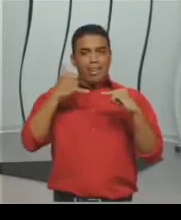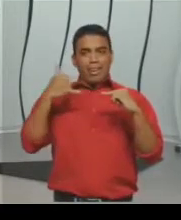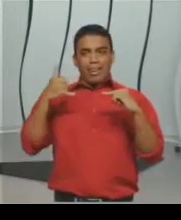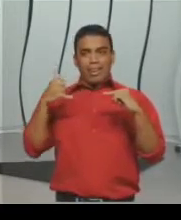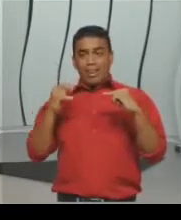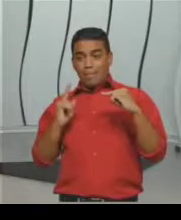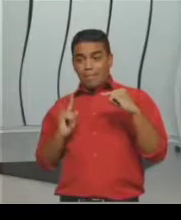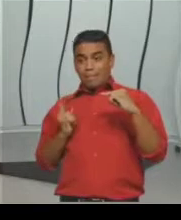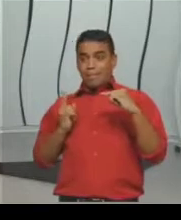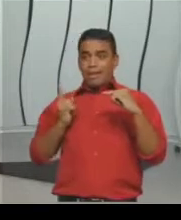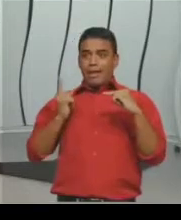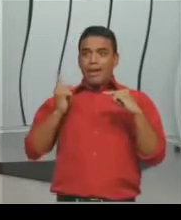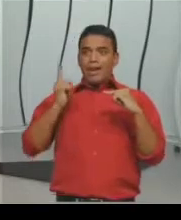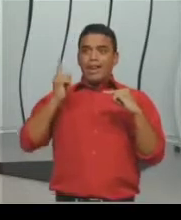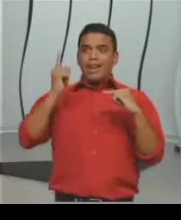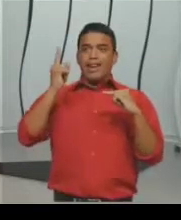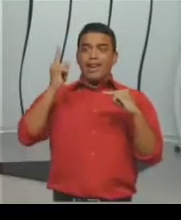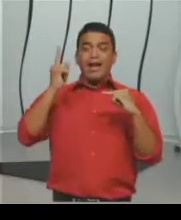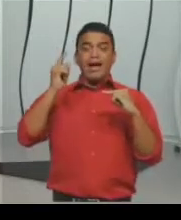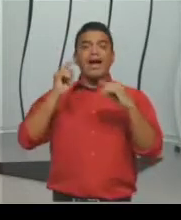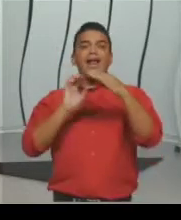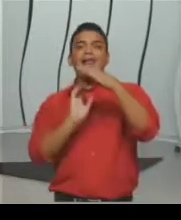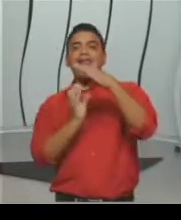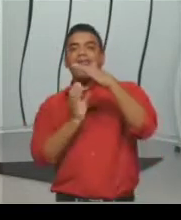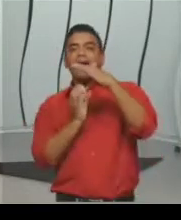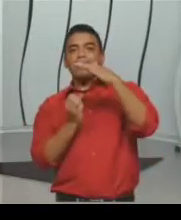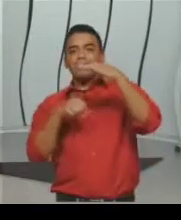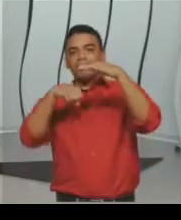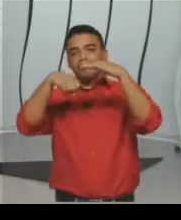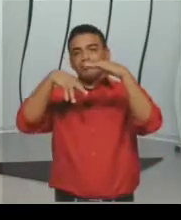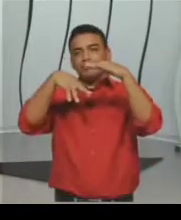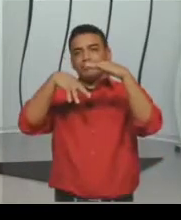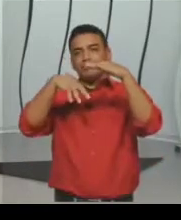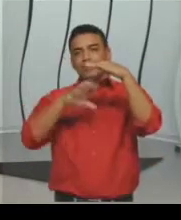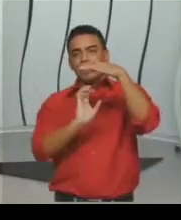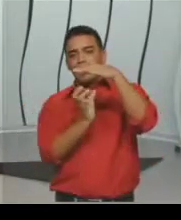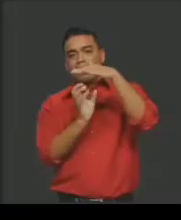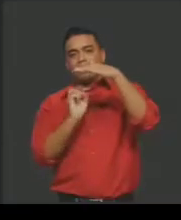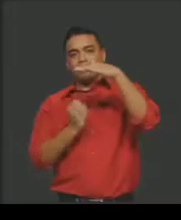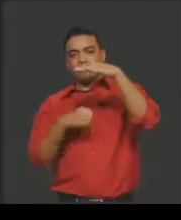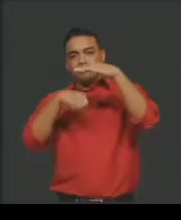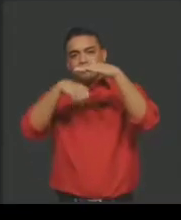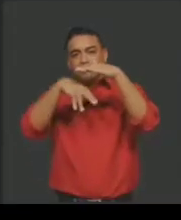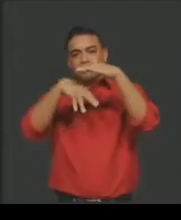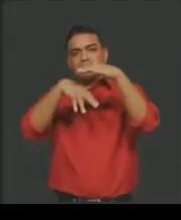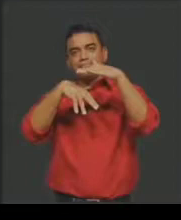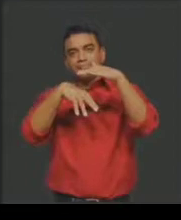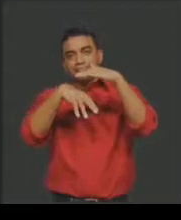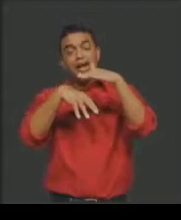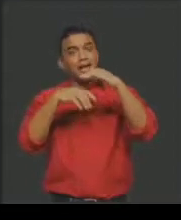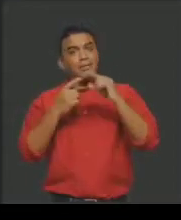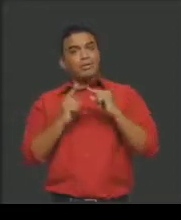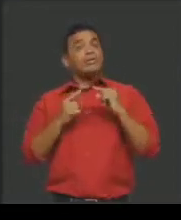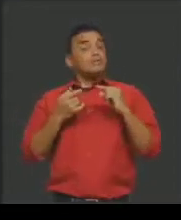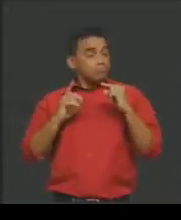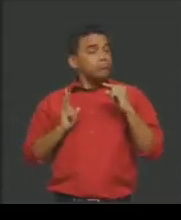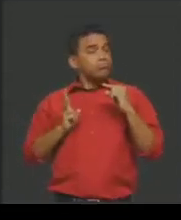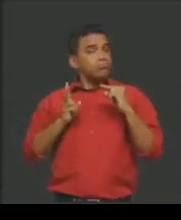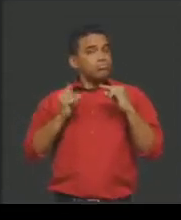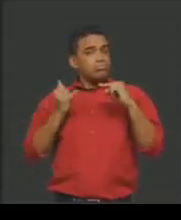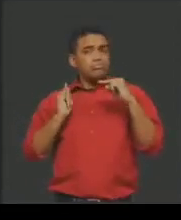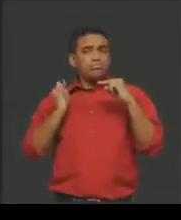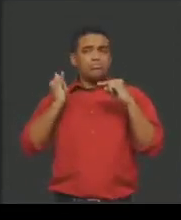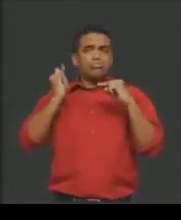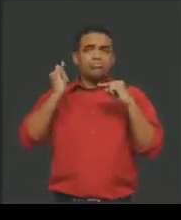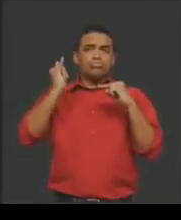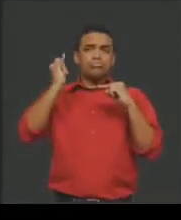aqui, vão passar por essa lâmpada, vão fazer essa lâmpada acender, né? Tá aqui. Depois esses elétrons vão continuar percorrendo